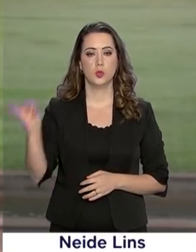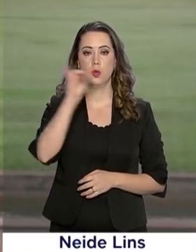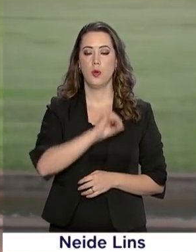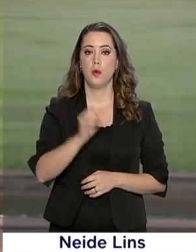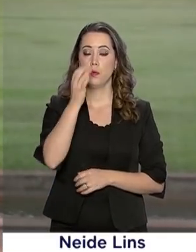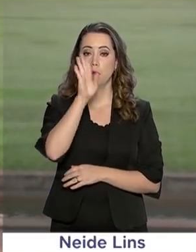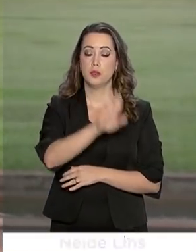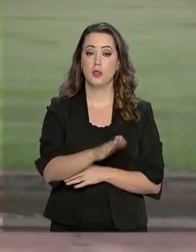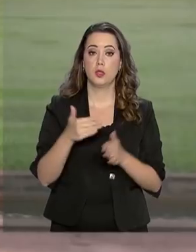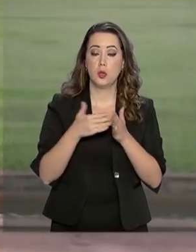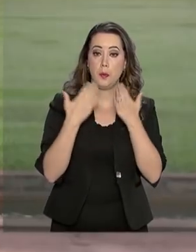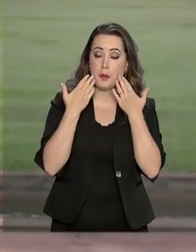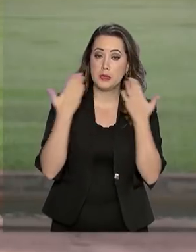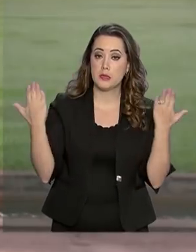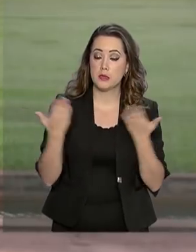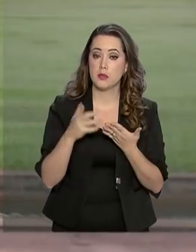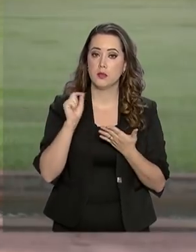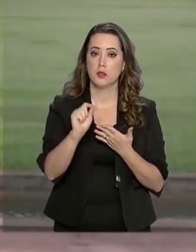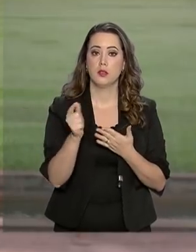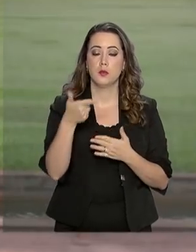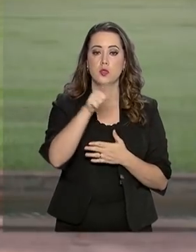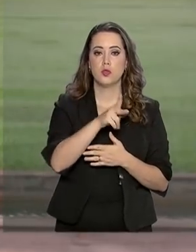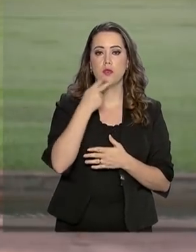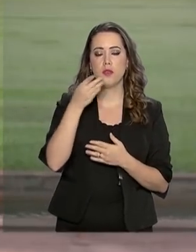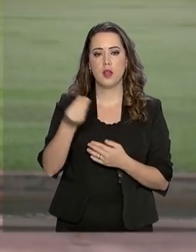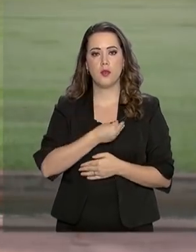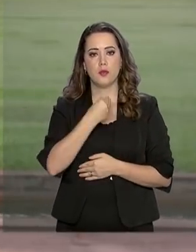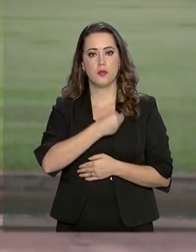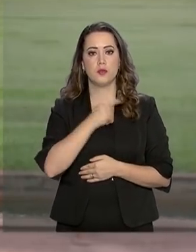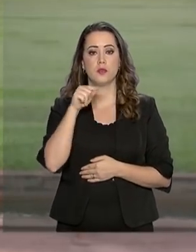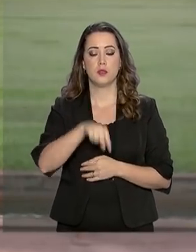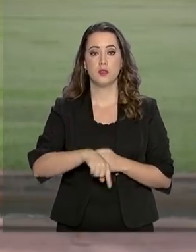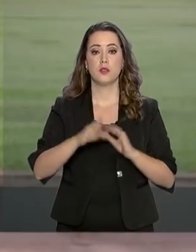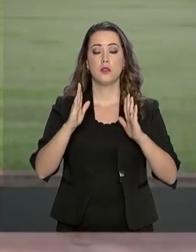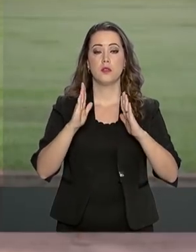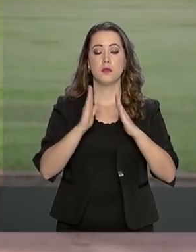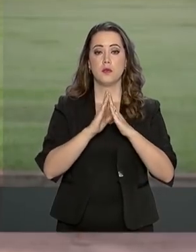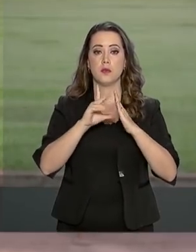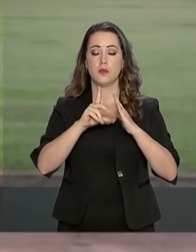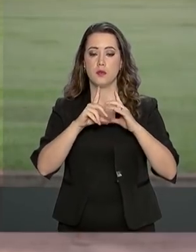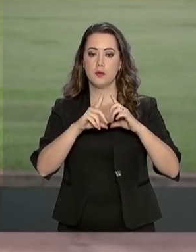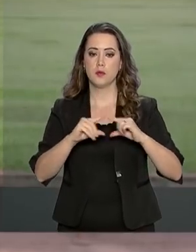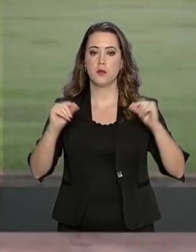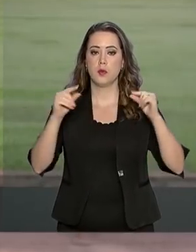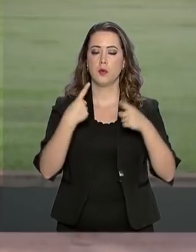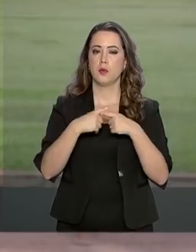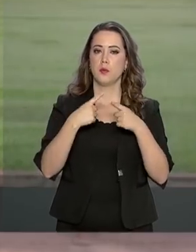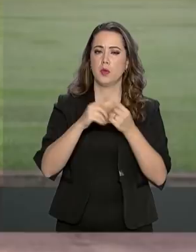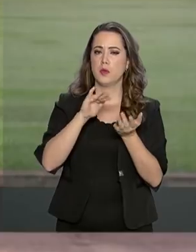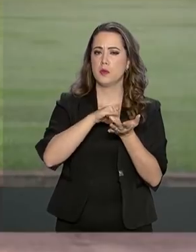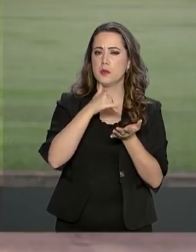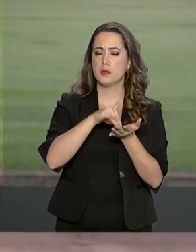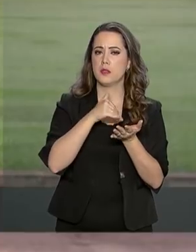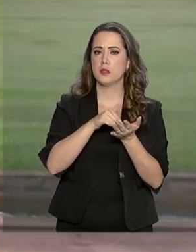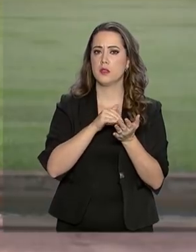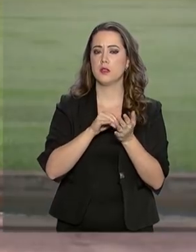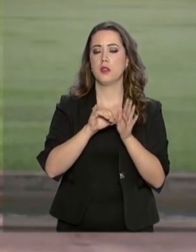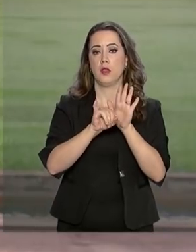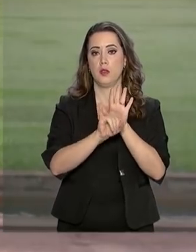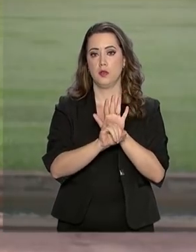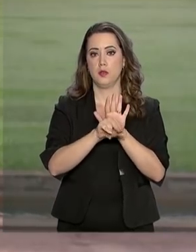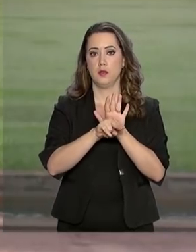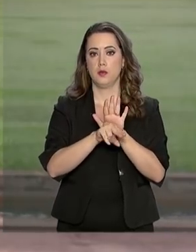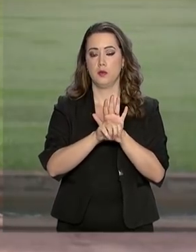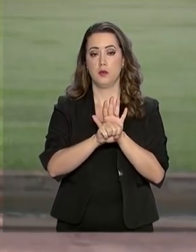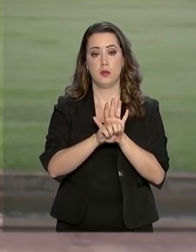Olá, boa tarde. Interrompemos a nossa programação para voltar a falar ao vivo aqui do Palácio da Alvorada, porque o secretário de Previdência do